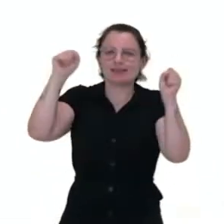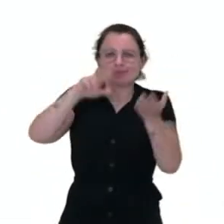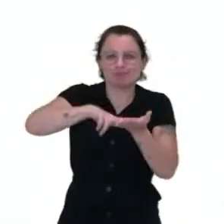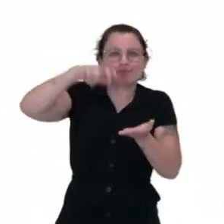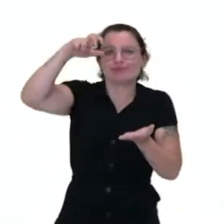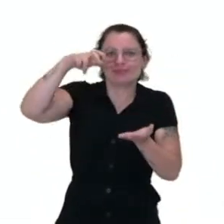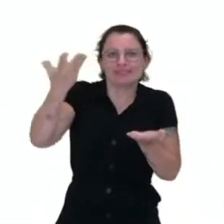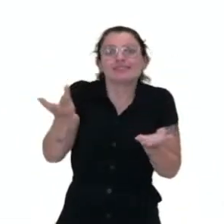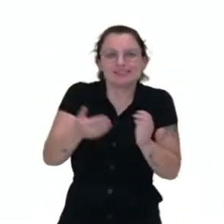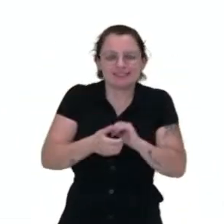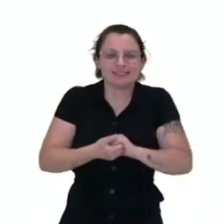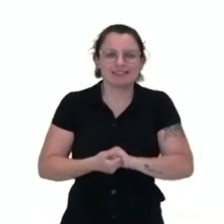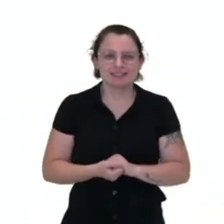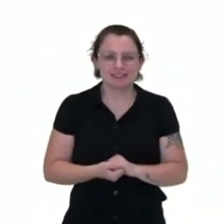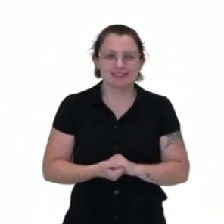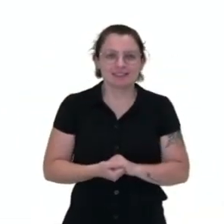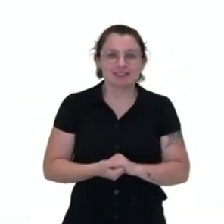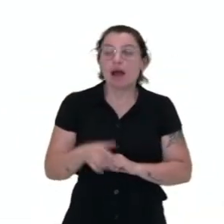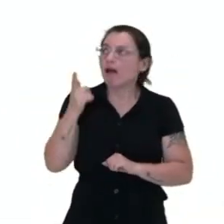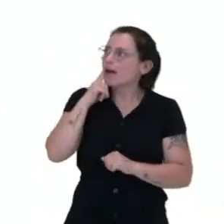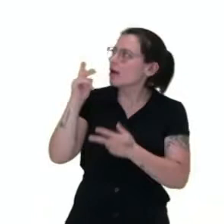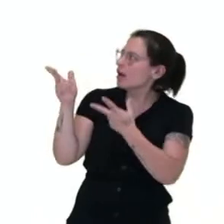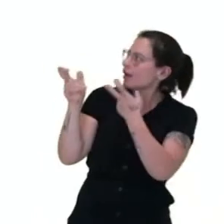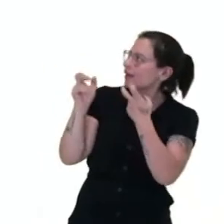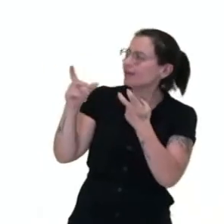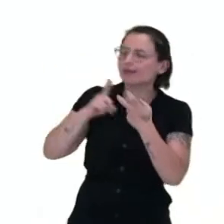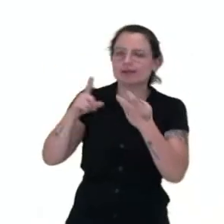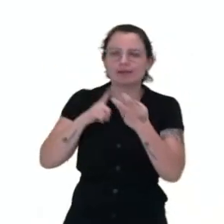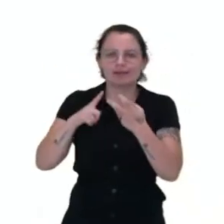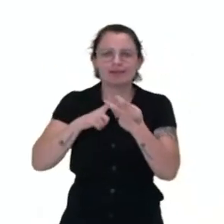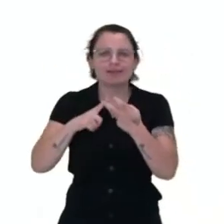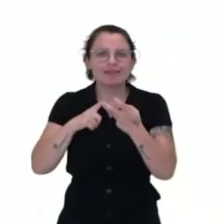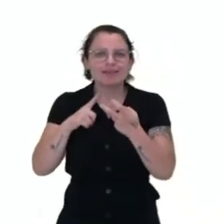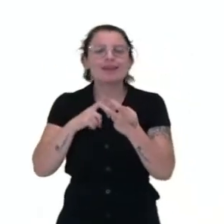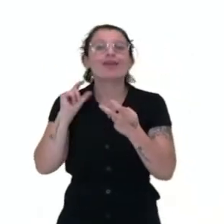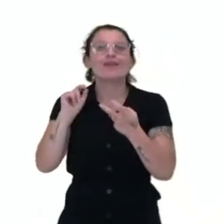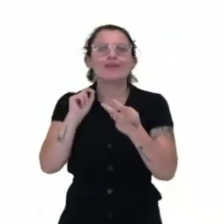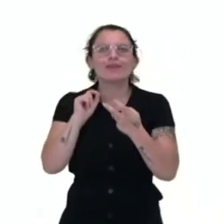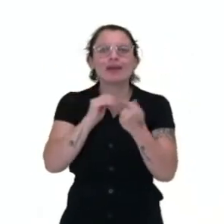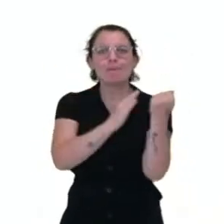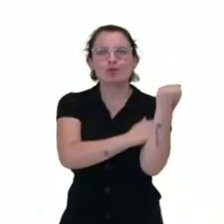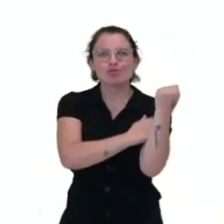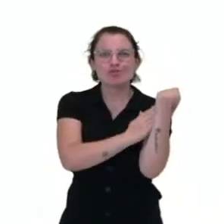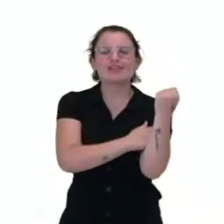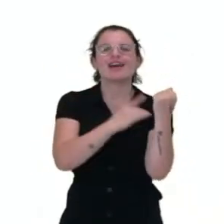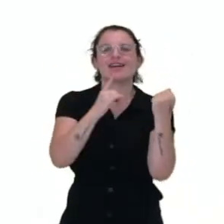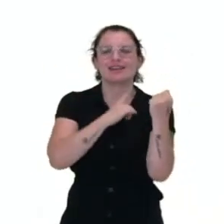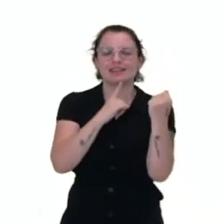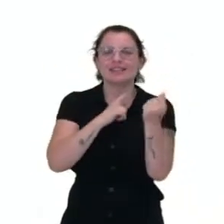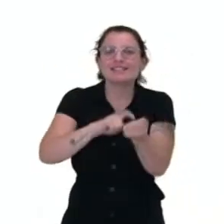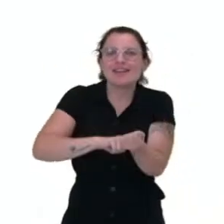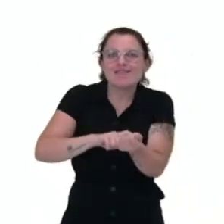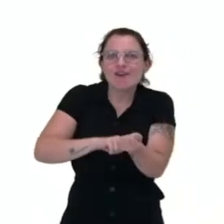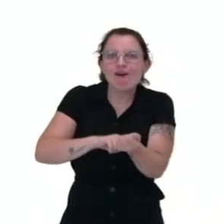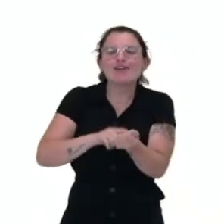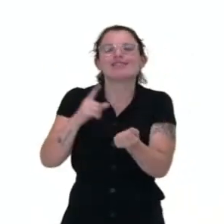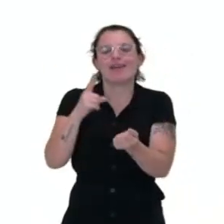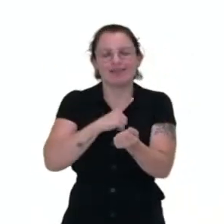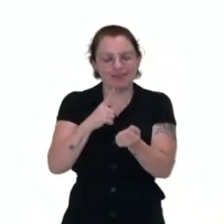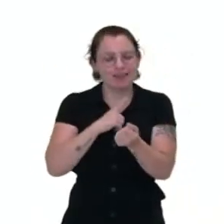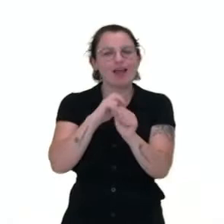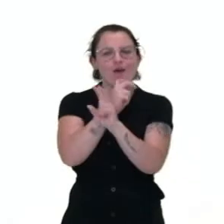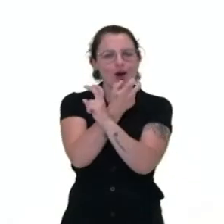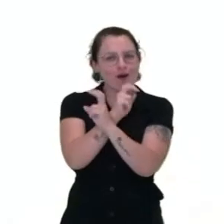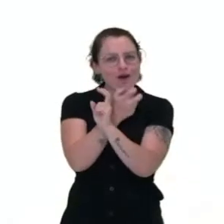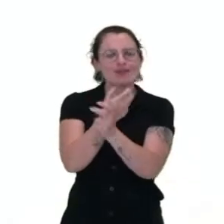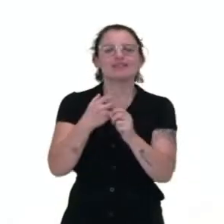Aqui nós temos o quê? O seu sistema muscular, o seu sistema nervoso, o seu sistema esquelético,